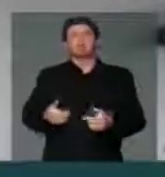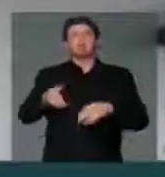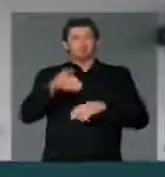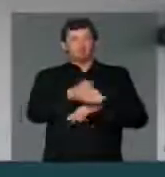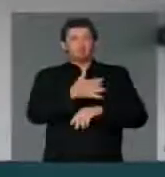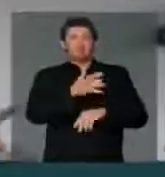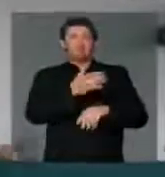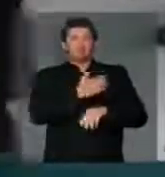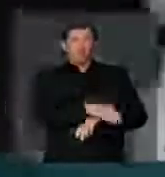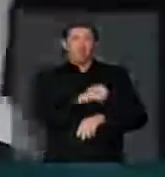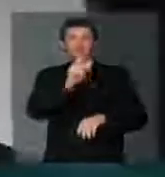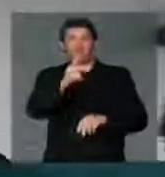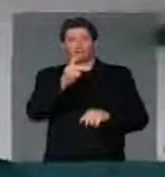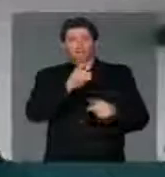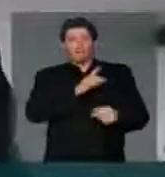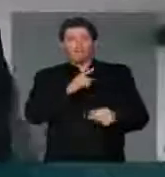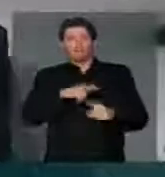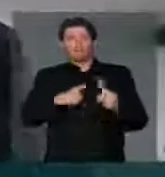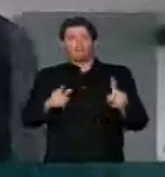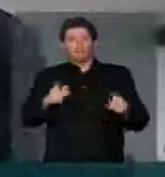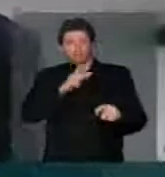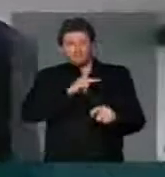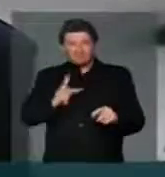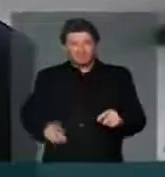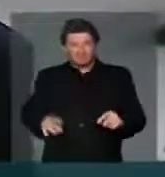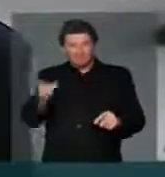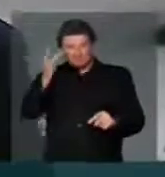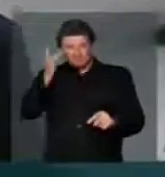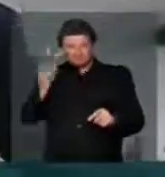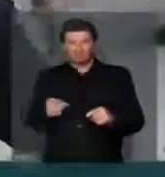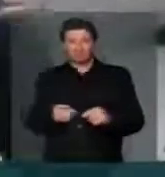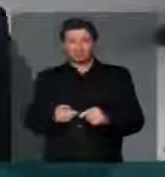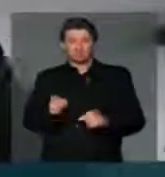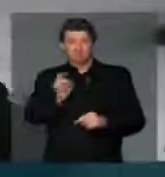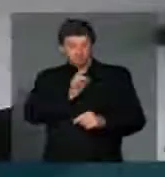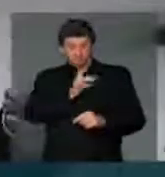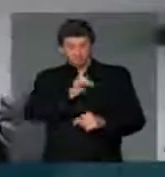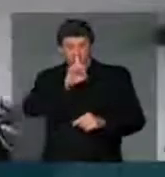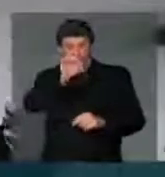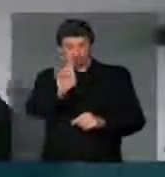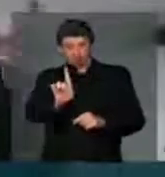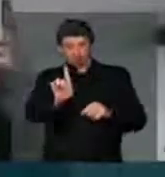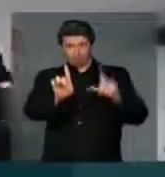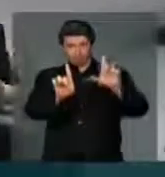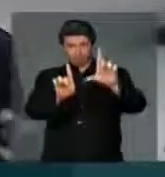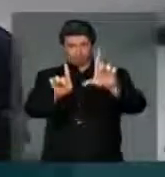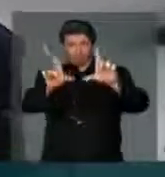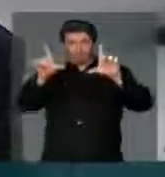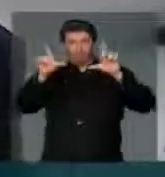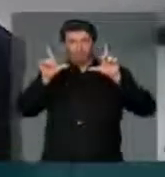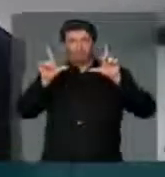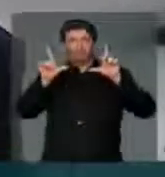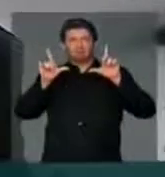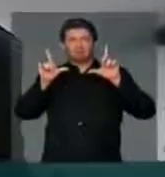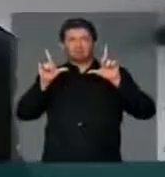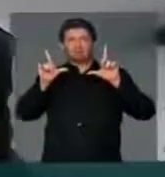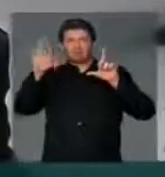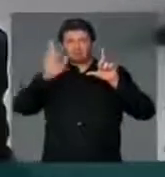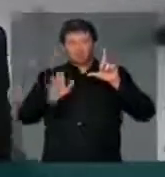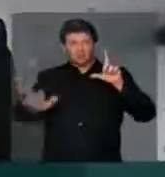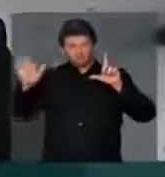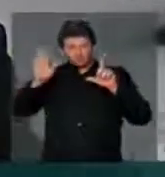tudo bem, tem algum tipo de receio. Agora, presidente Dilma ter medo de aparecer na televisão em